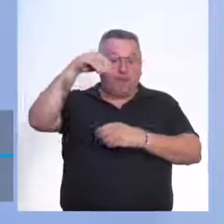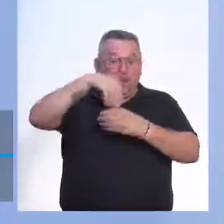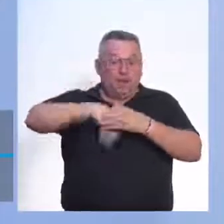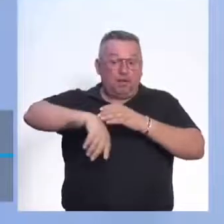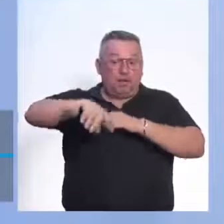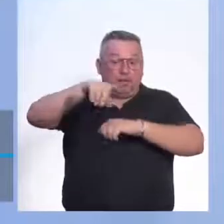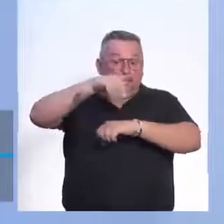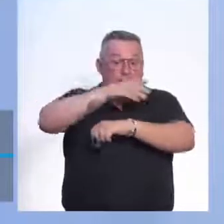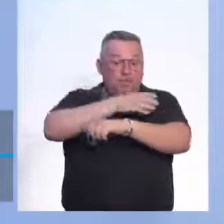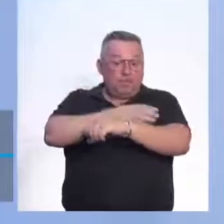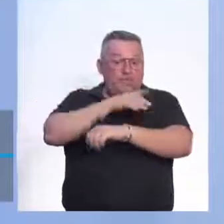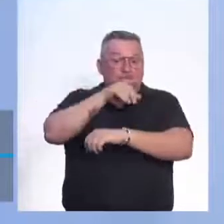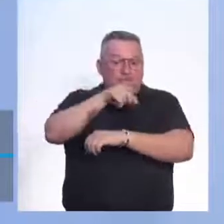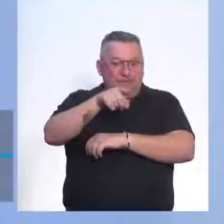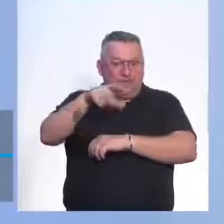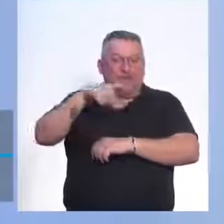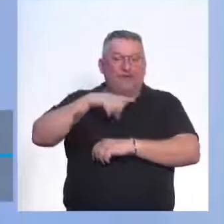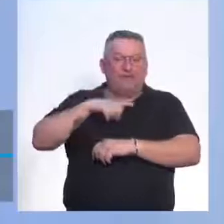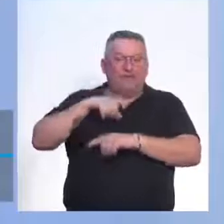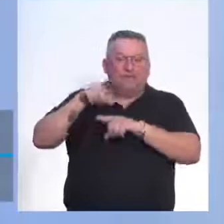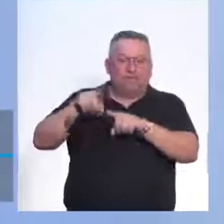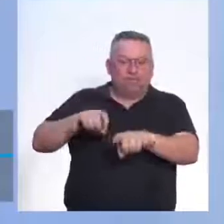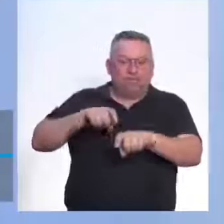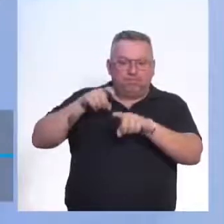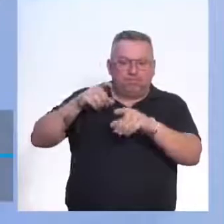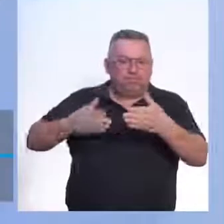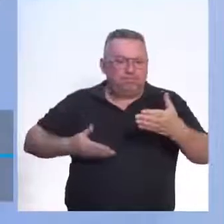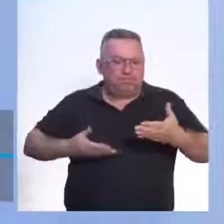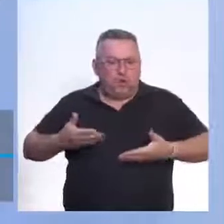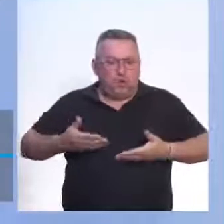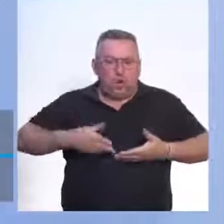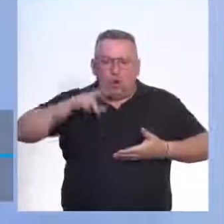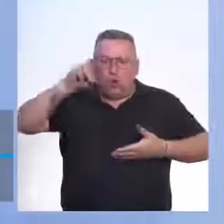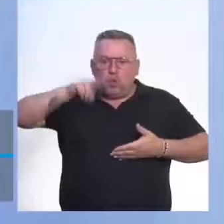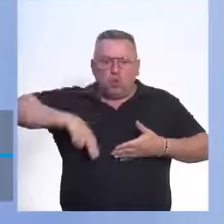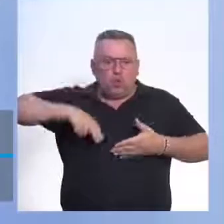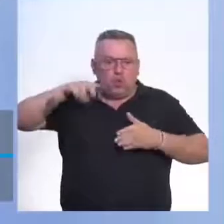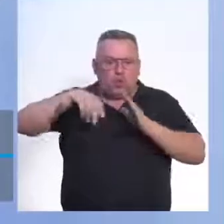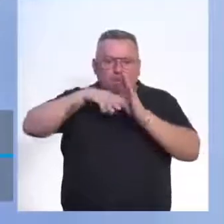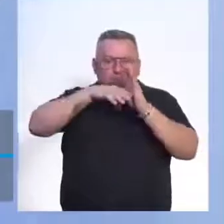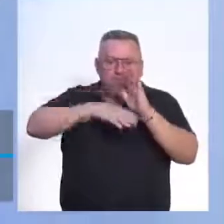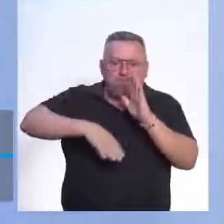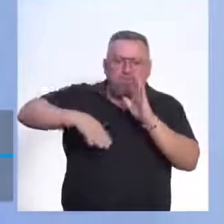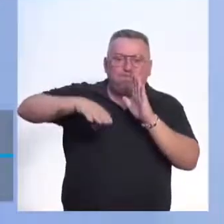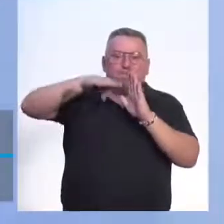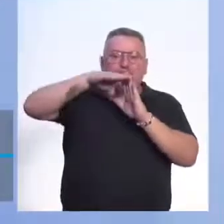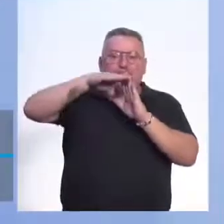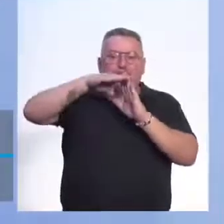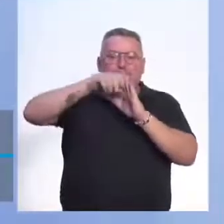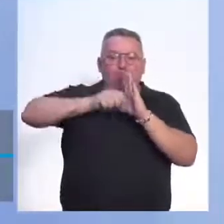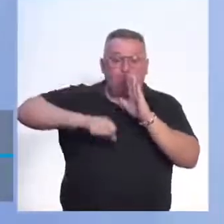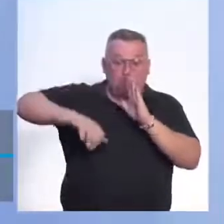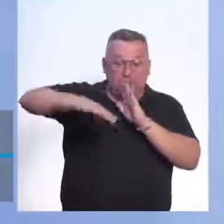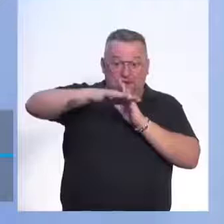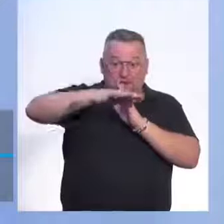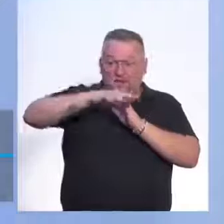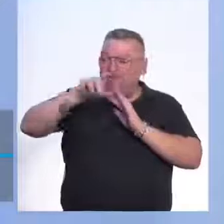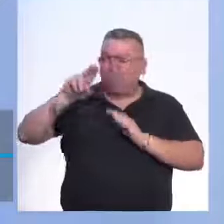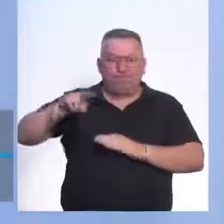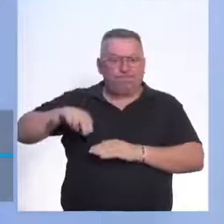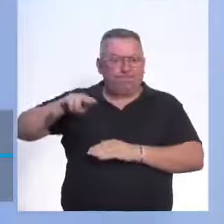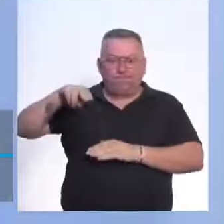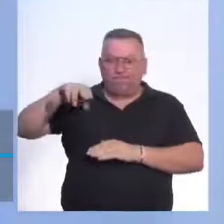período, você, sendo um camponês ou um servo, você jamais ia ascender socialmente, você não cresce de